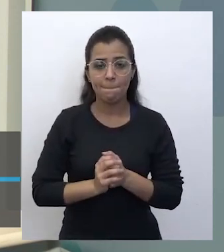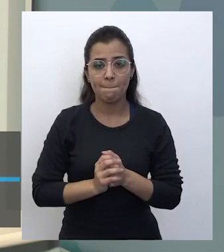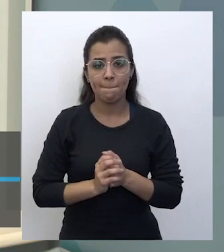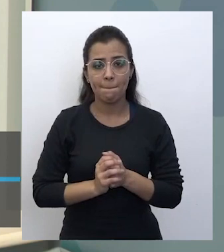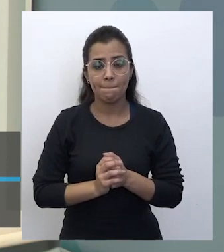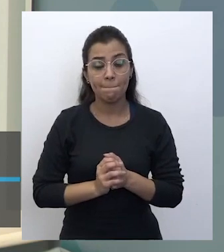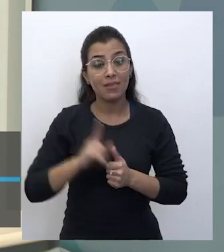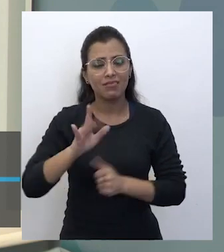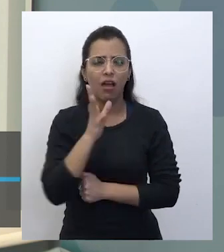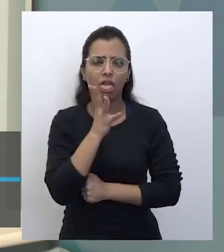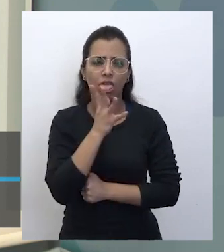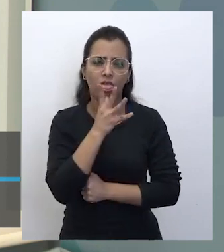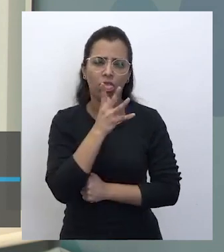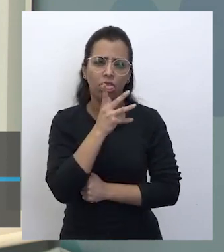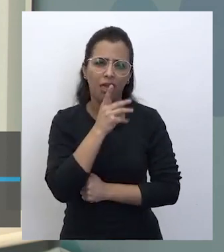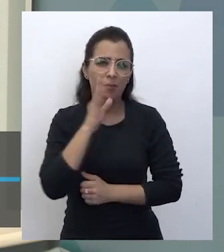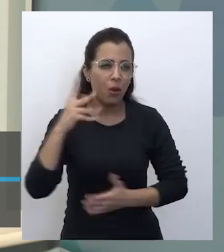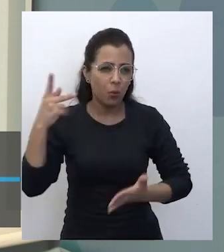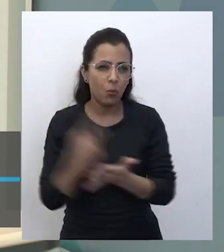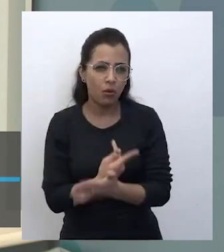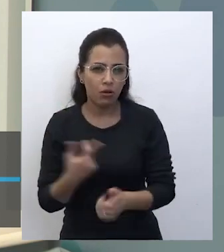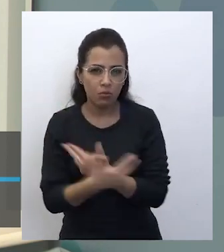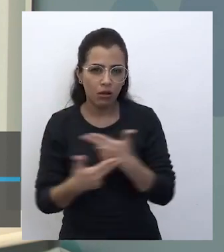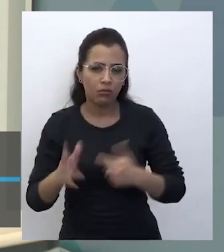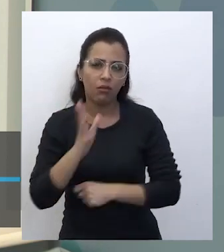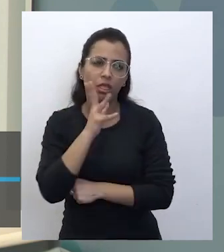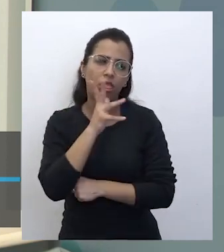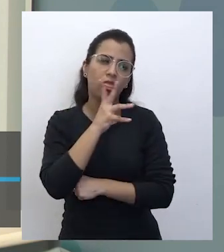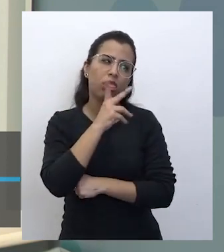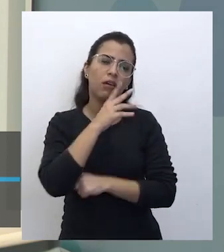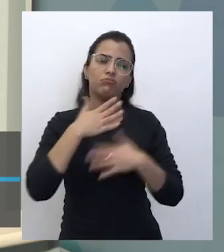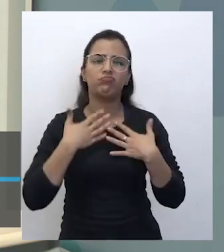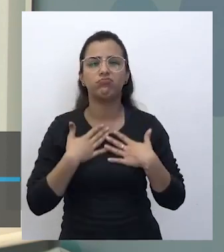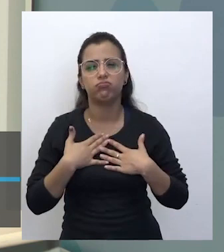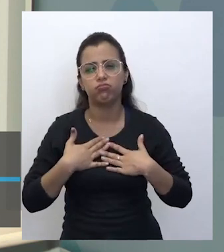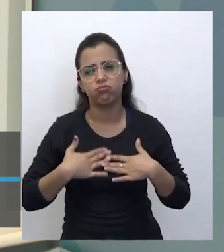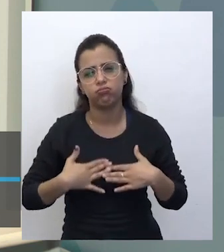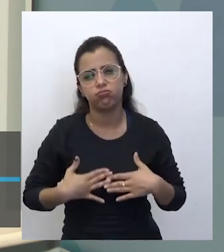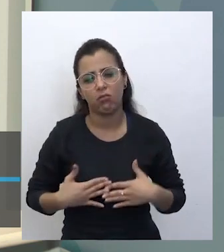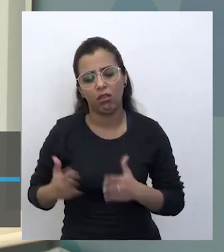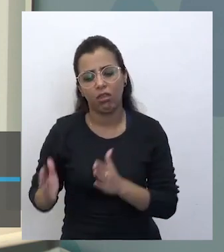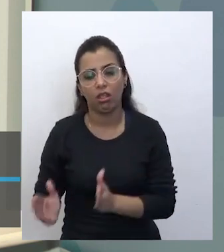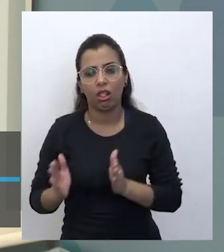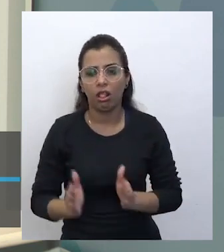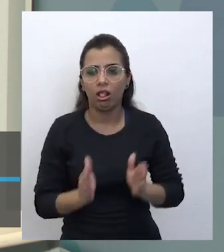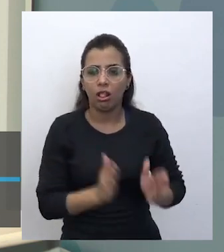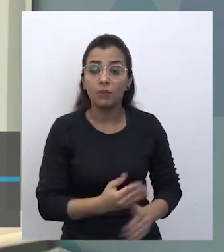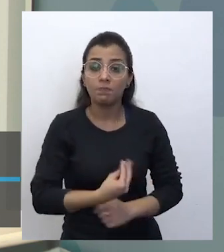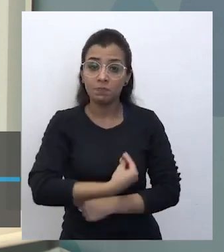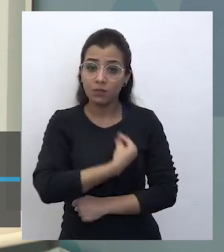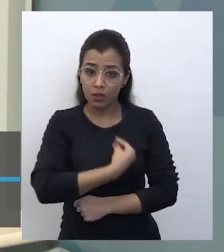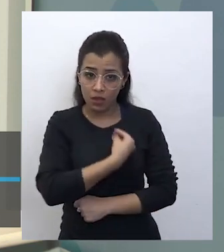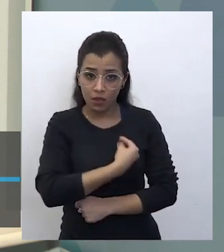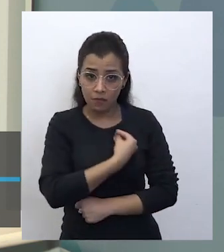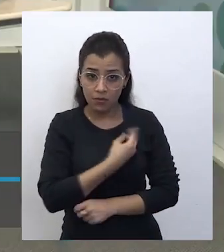da lentidão em que as coisas aconteciam, né? As mudanças eram muito lentas, era tudo muito gradual. A vida, sim, tal qual a